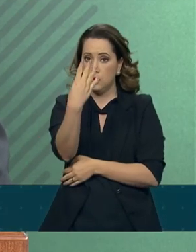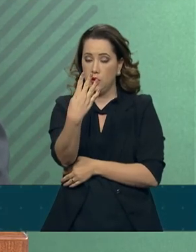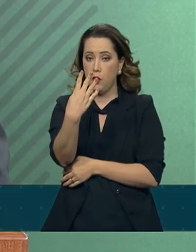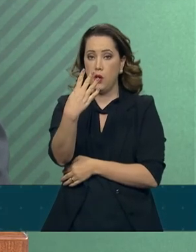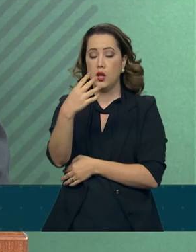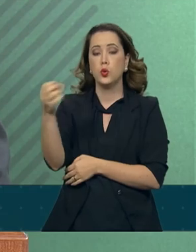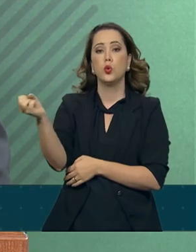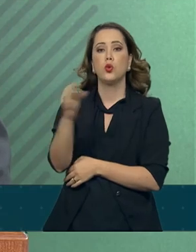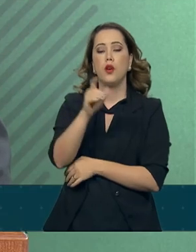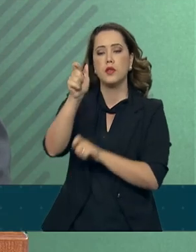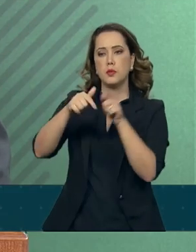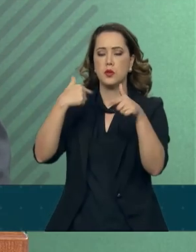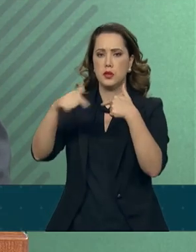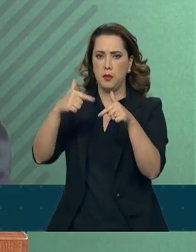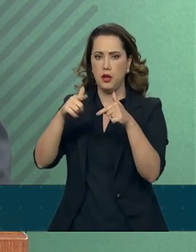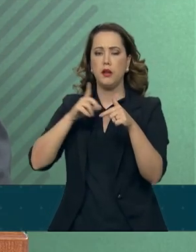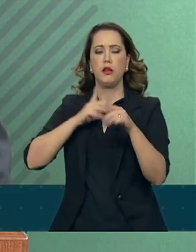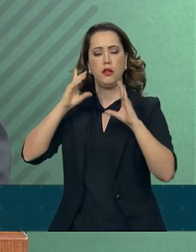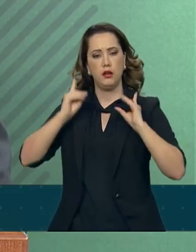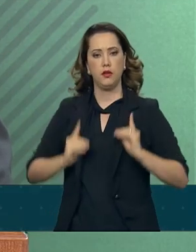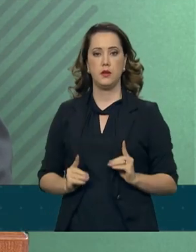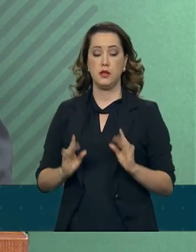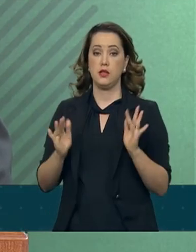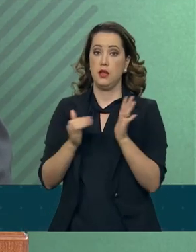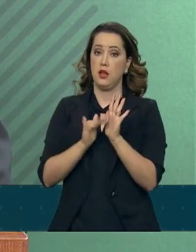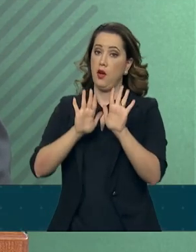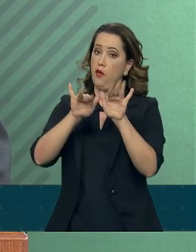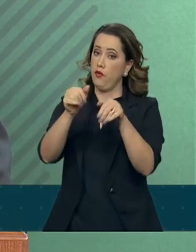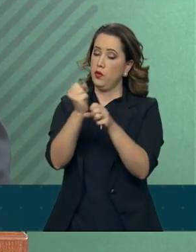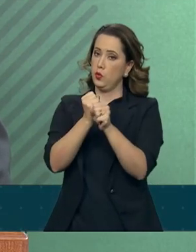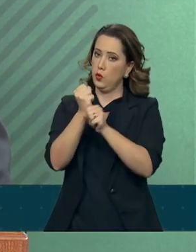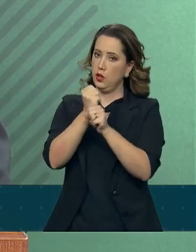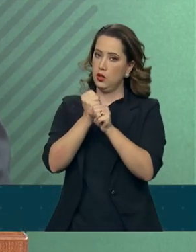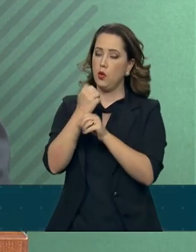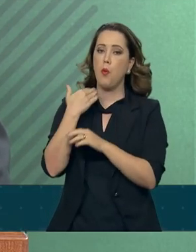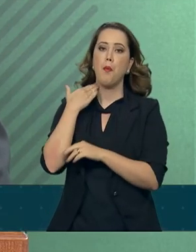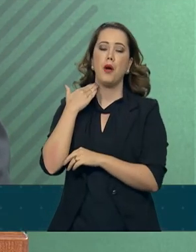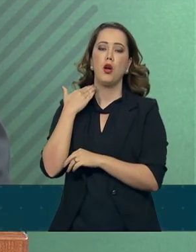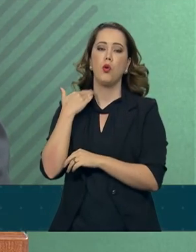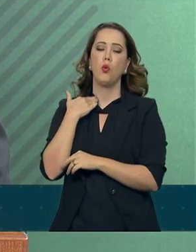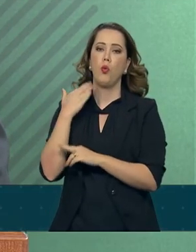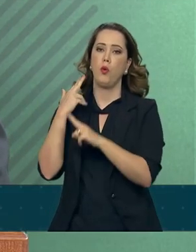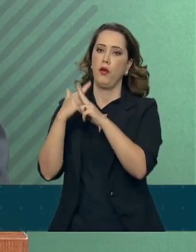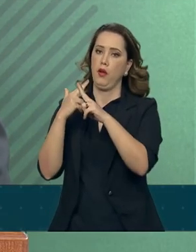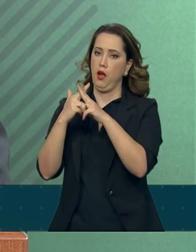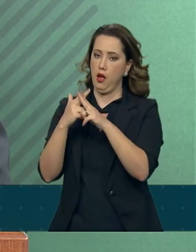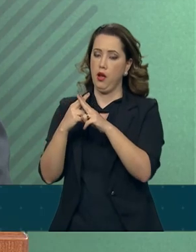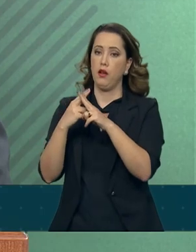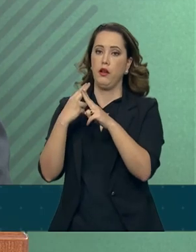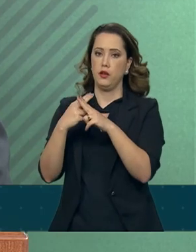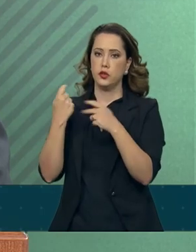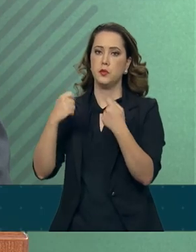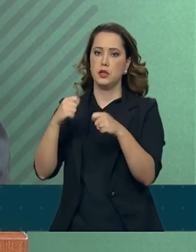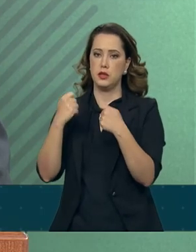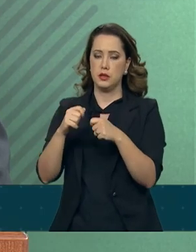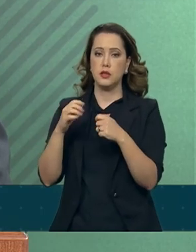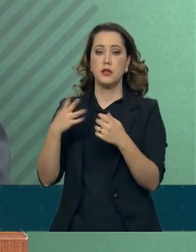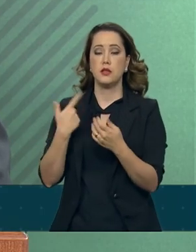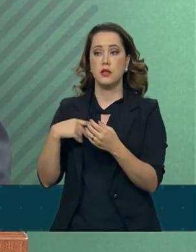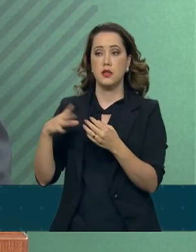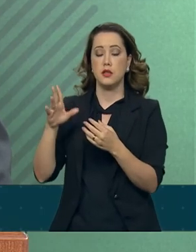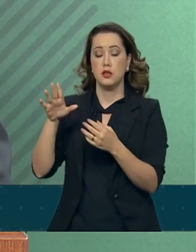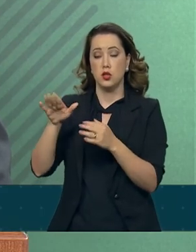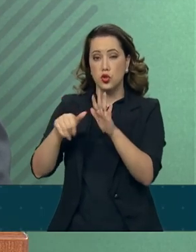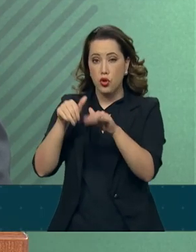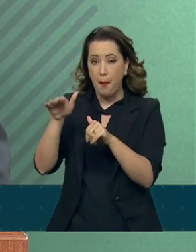deficiência até o final do ano a caixa vai reforçar seu quadro com total de dois